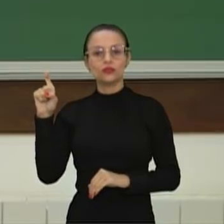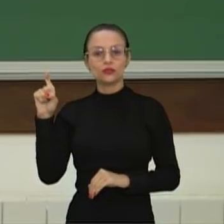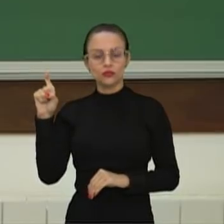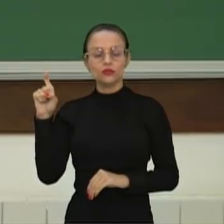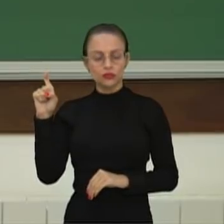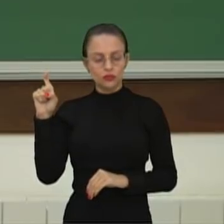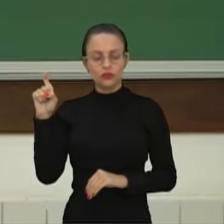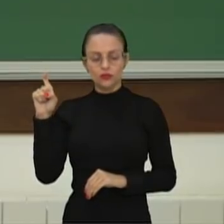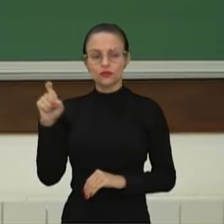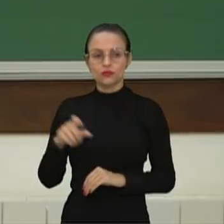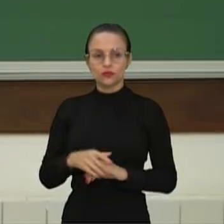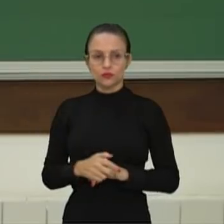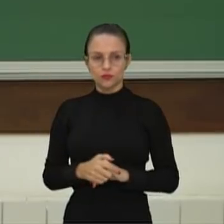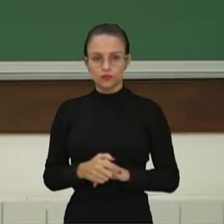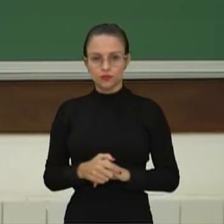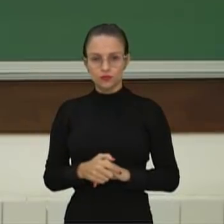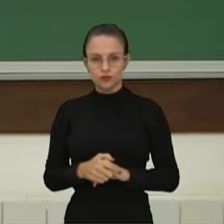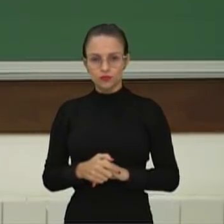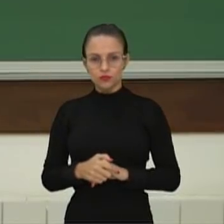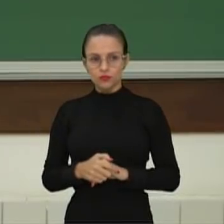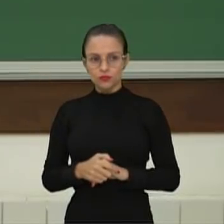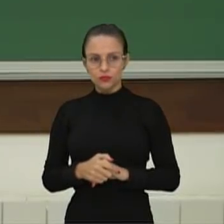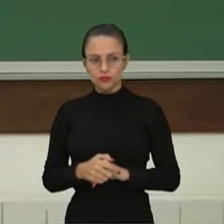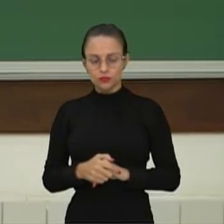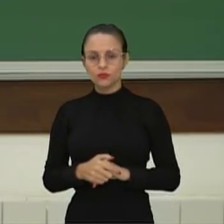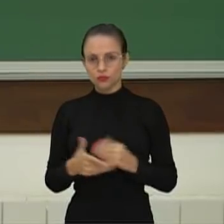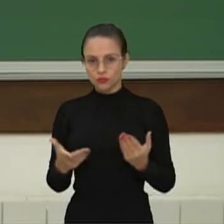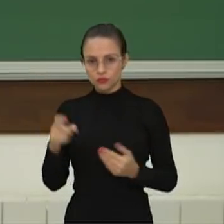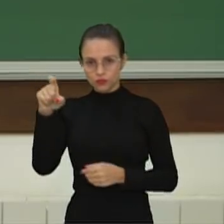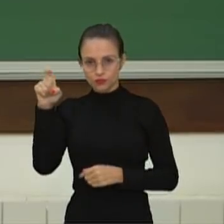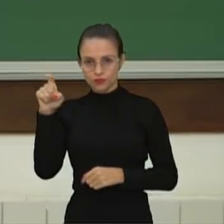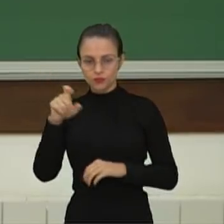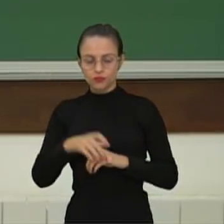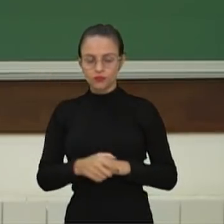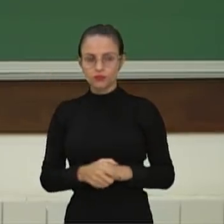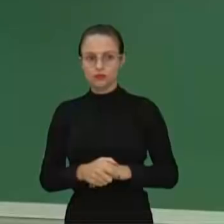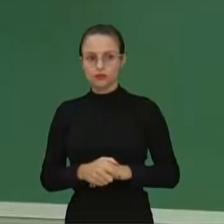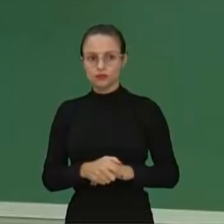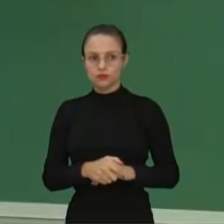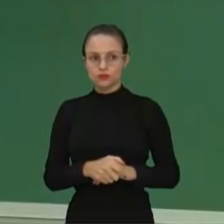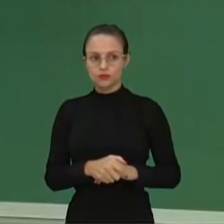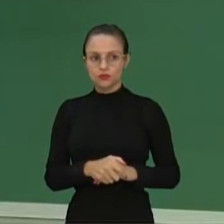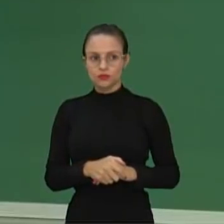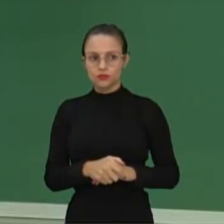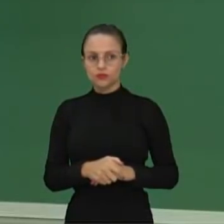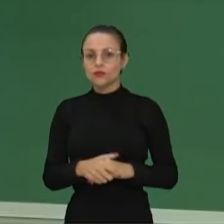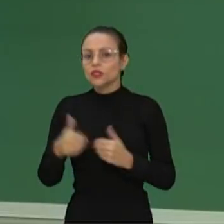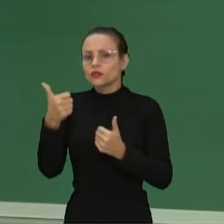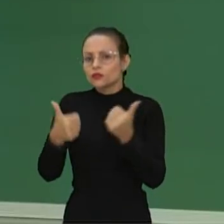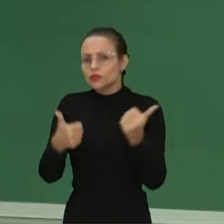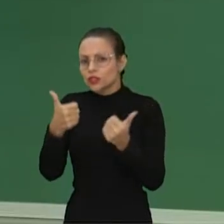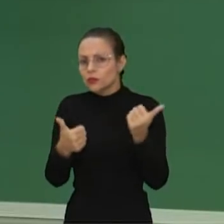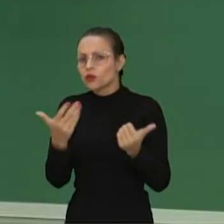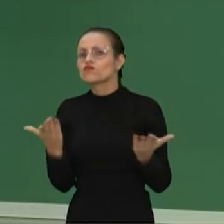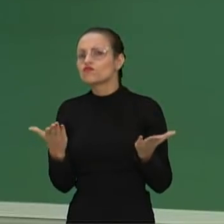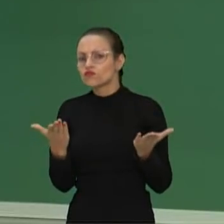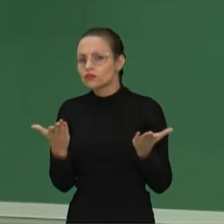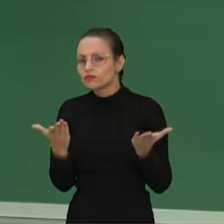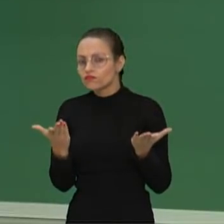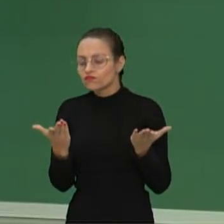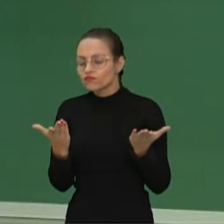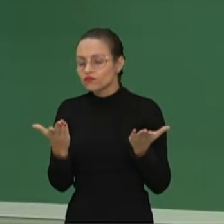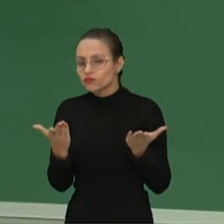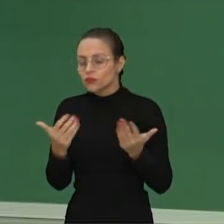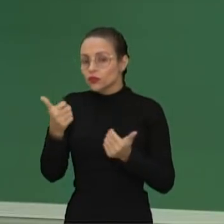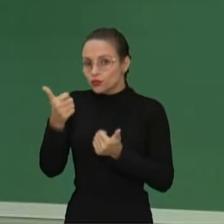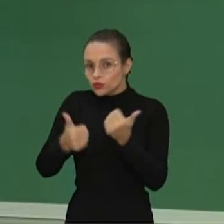na linguagem matemática, o nosso xizinho, né? Que é a nossa incógnita. E de futebol, o que acontece de futebol?